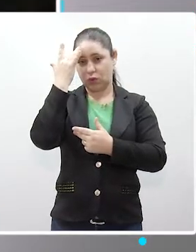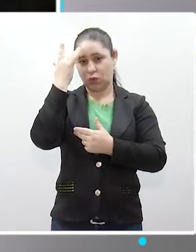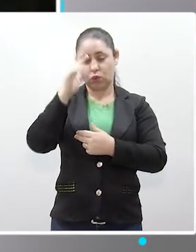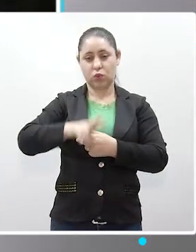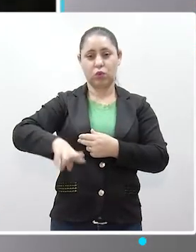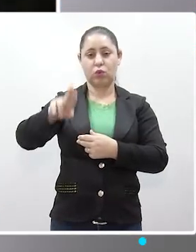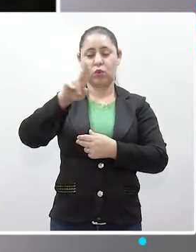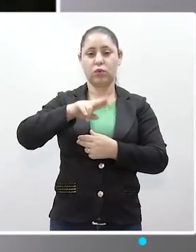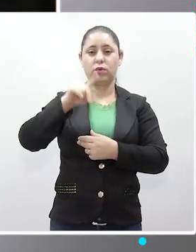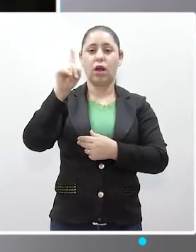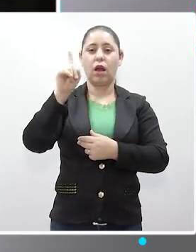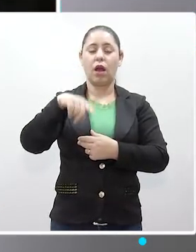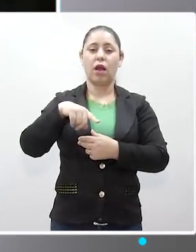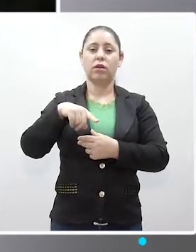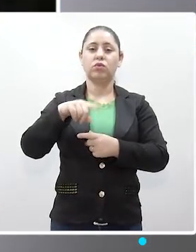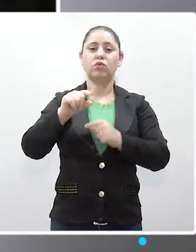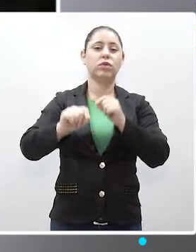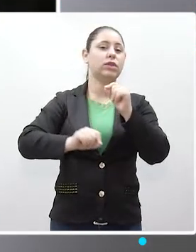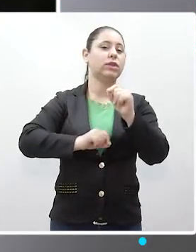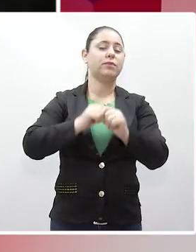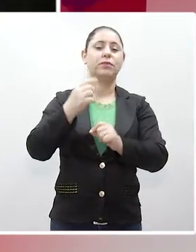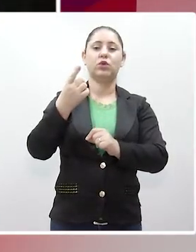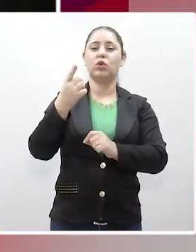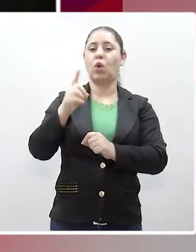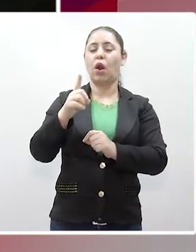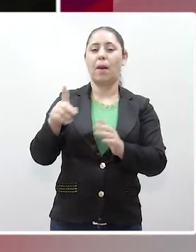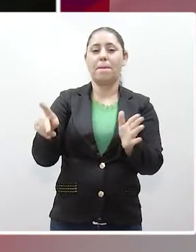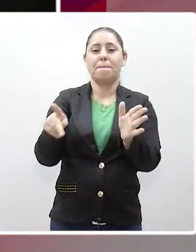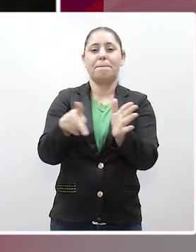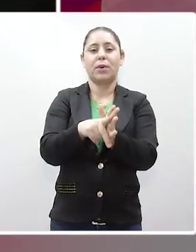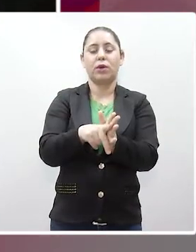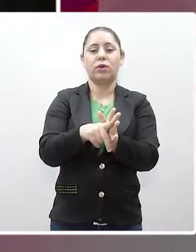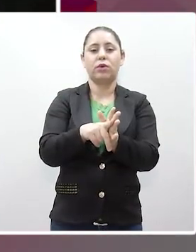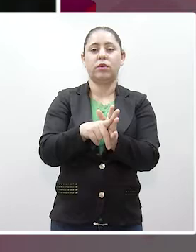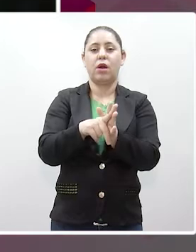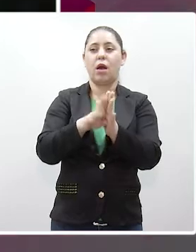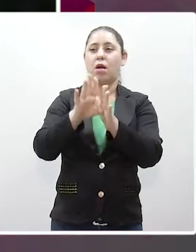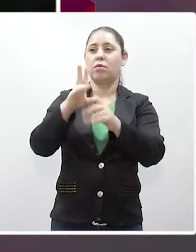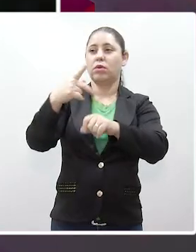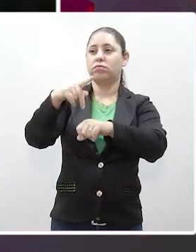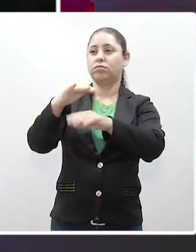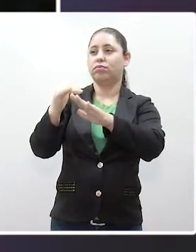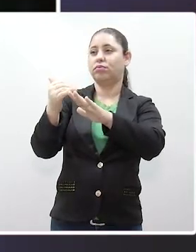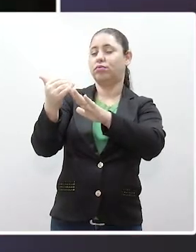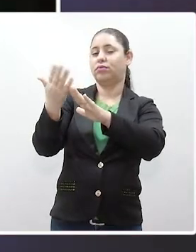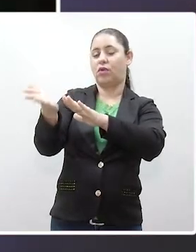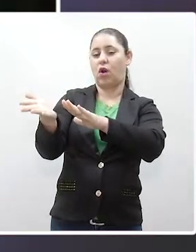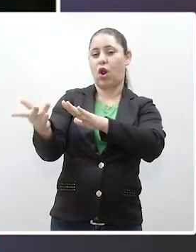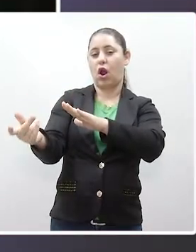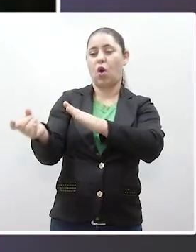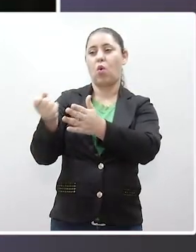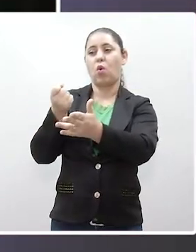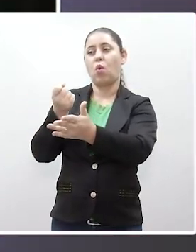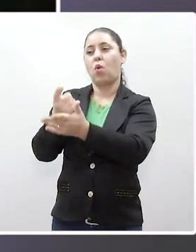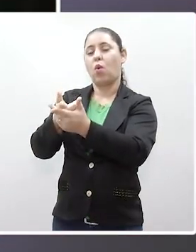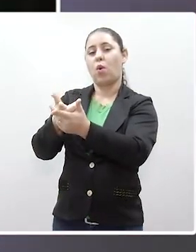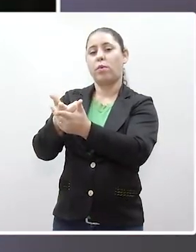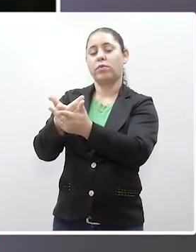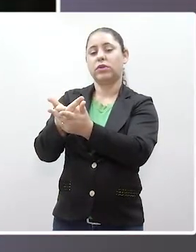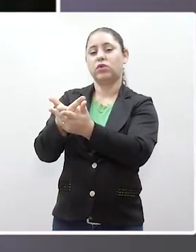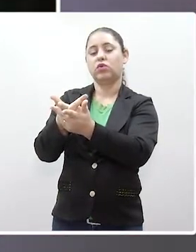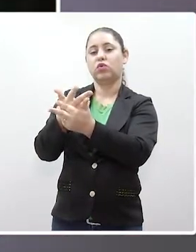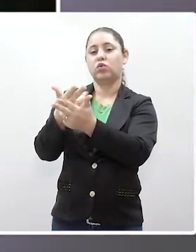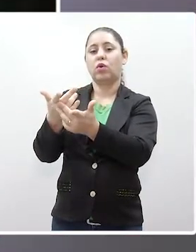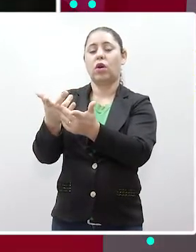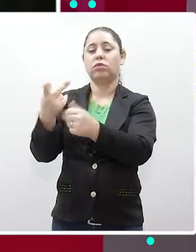consome, partem do dólar, né? Até porque é uma questão aí de comércio exterior, é todo um mercado,